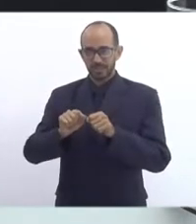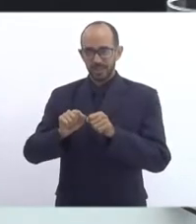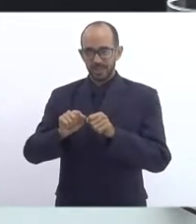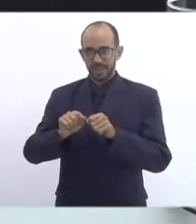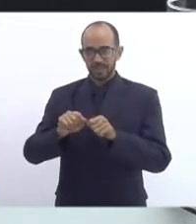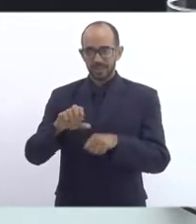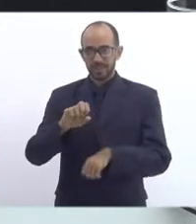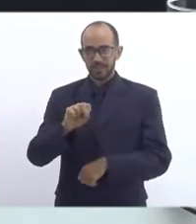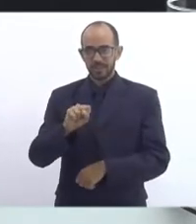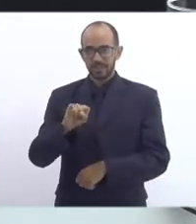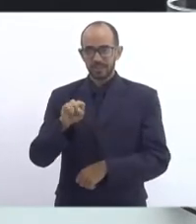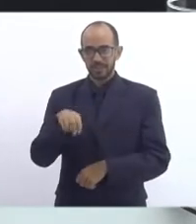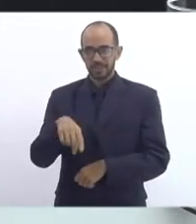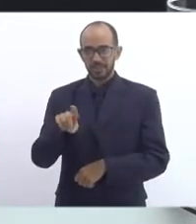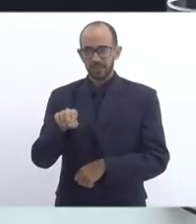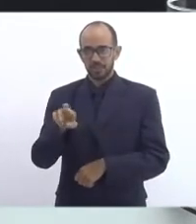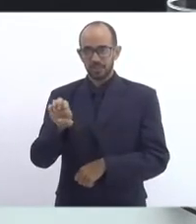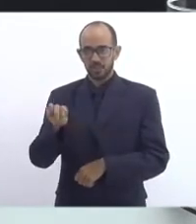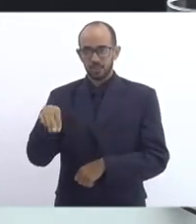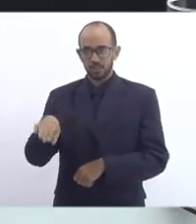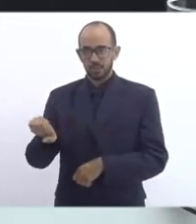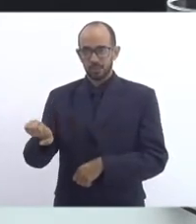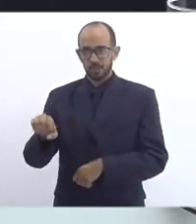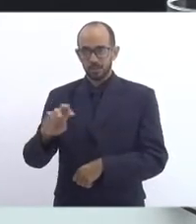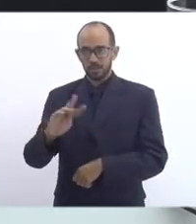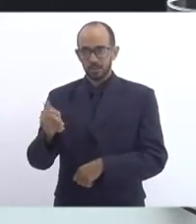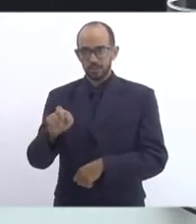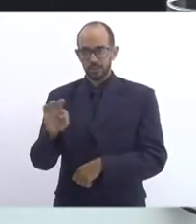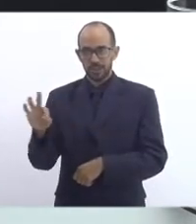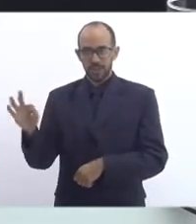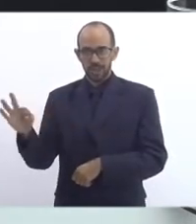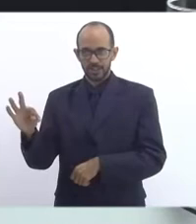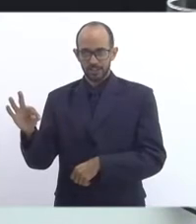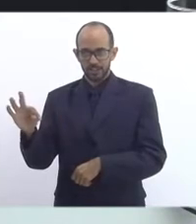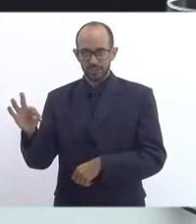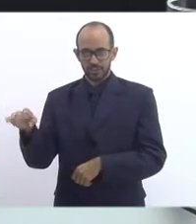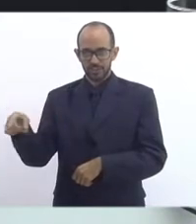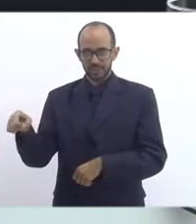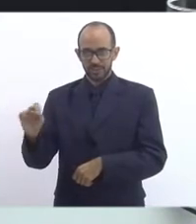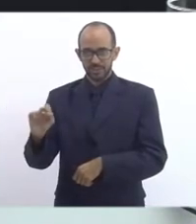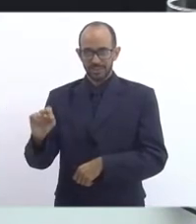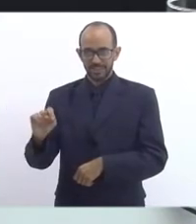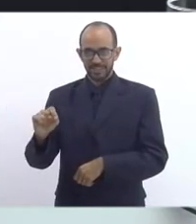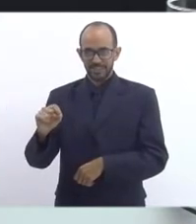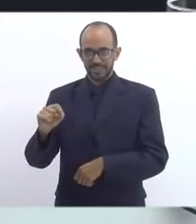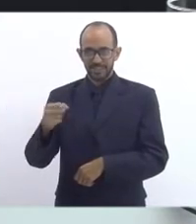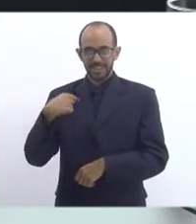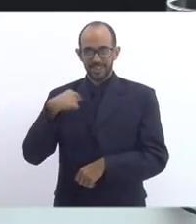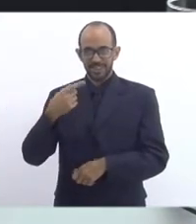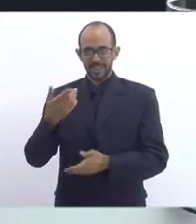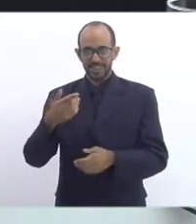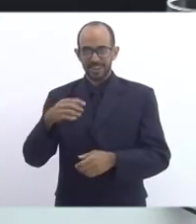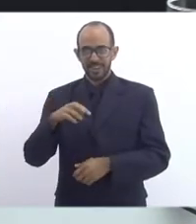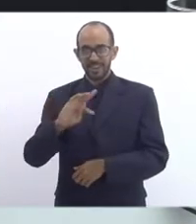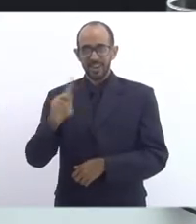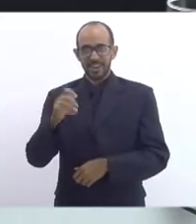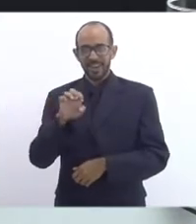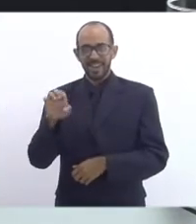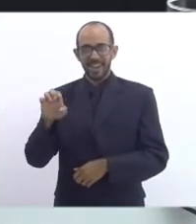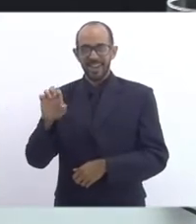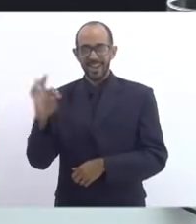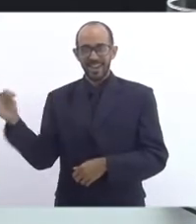Hatch, regime especial de tratamento tributário. Eu posso ter essa síndrome. Porque Hatch é isso, então, né?